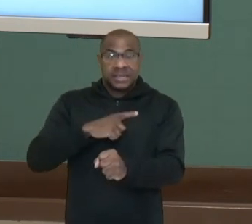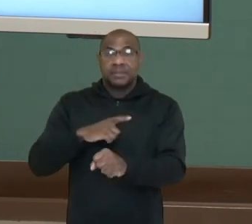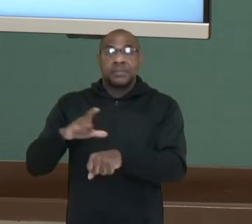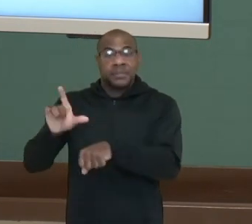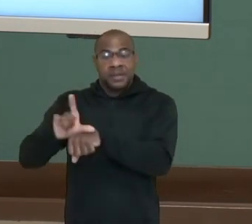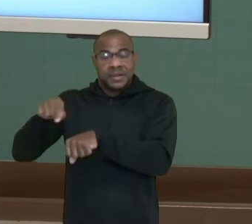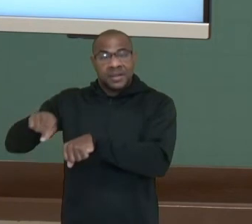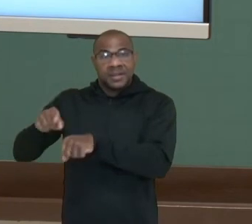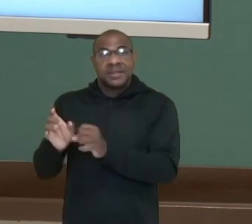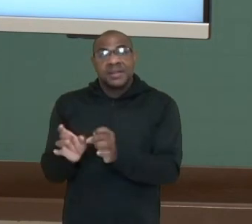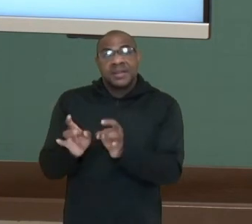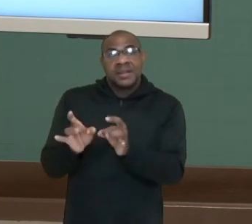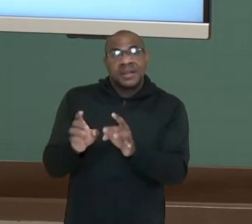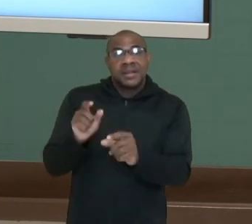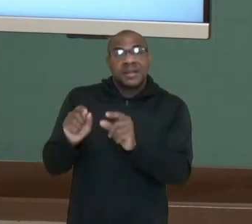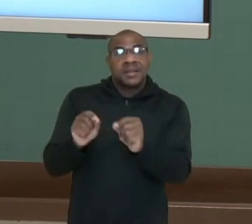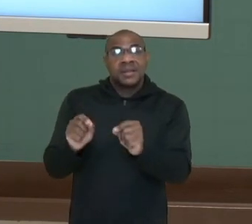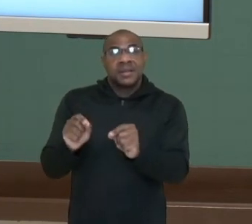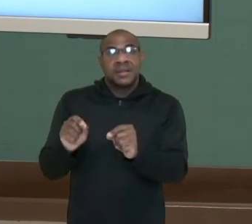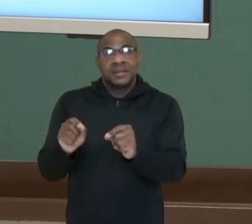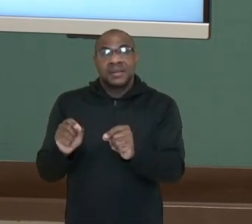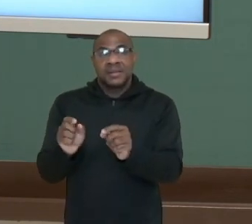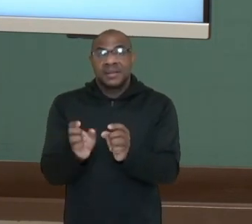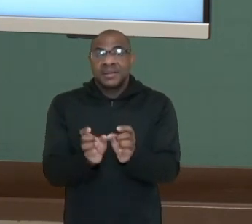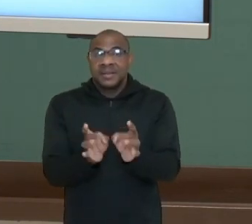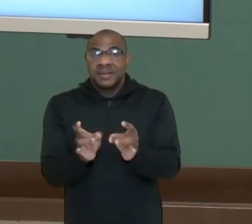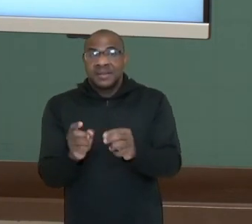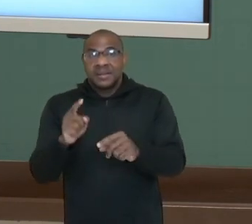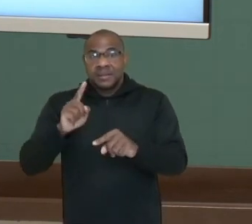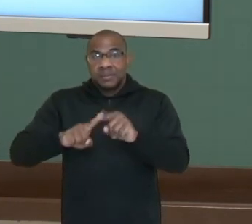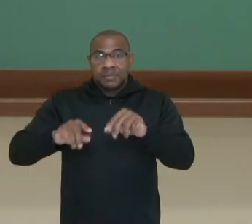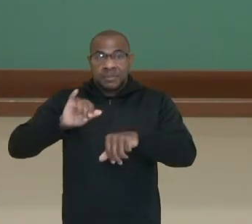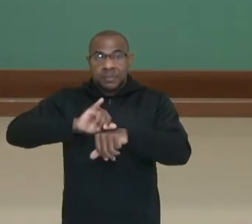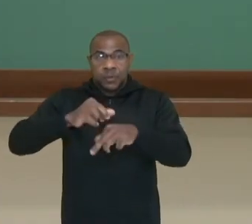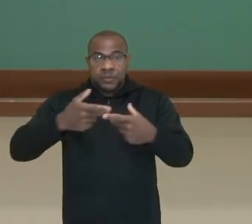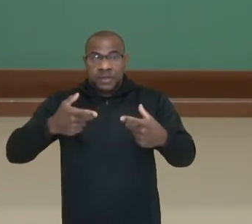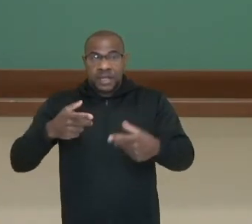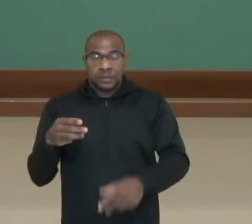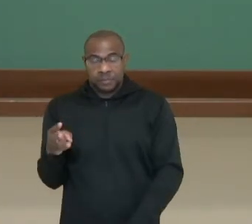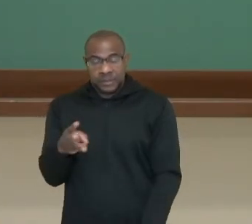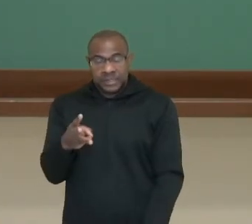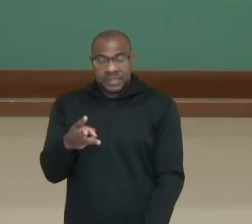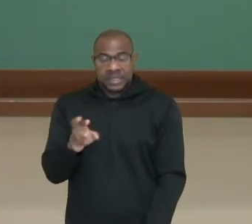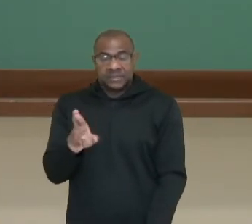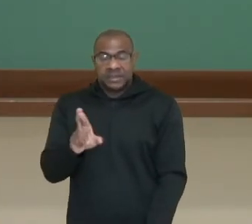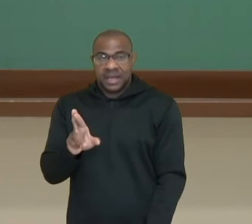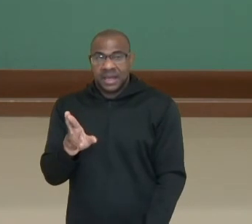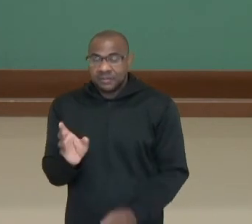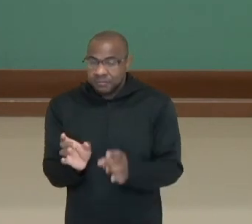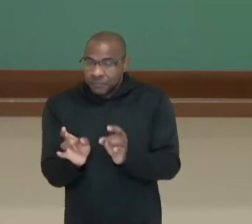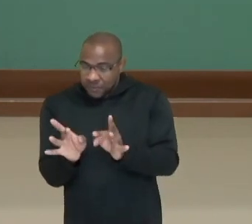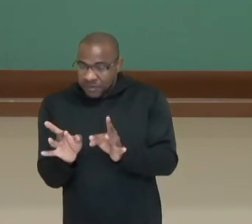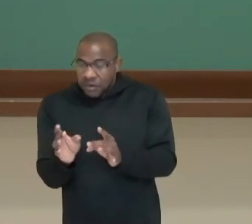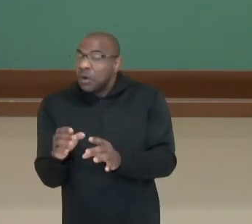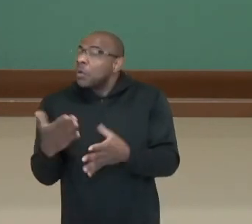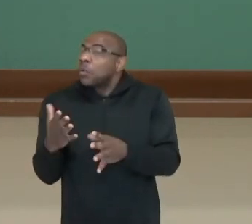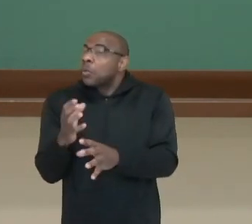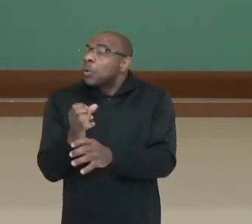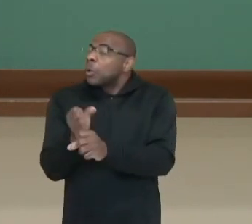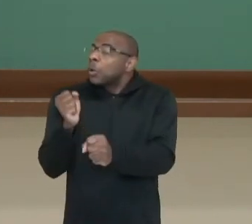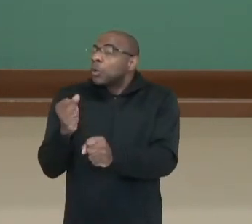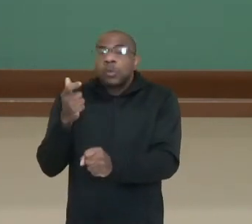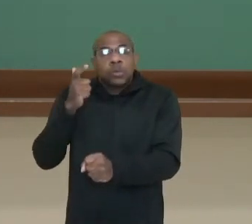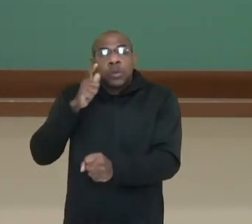lojista na venda de um produto por R$33? Então, você já tem todas as fórmulas aí, tá? No enunciado